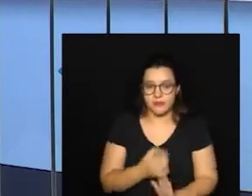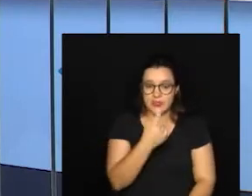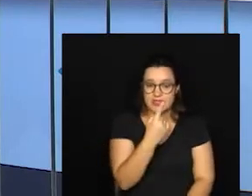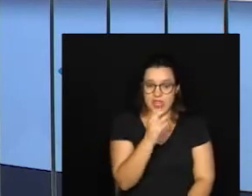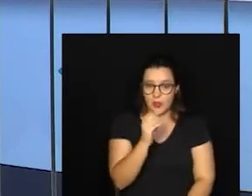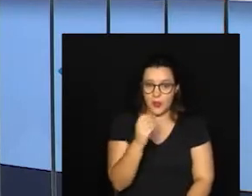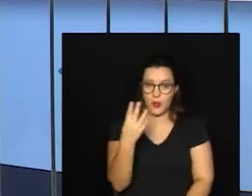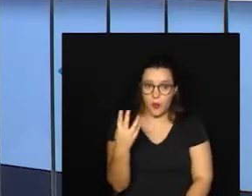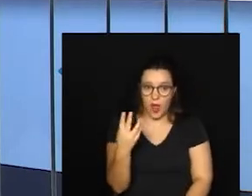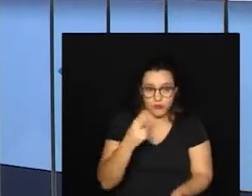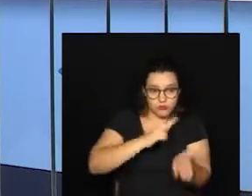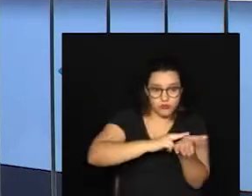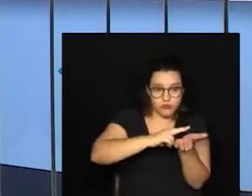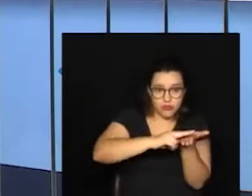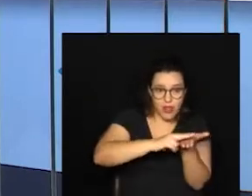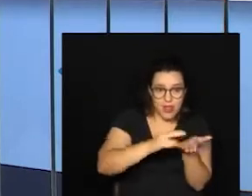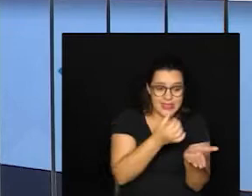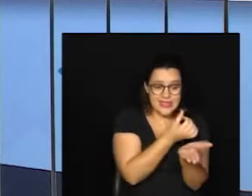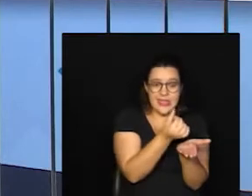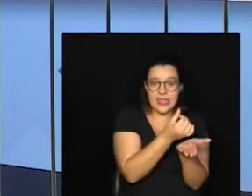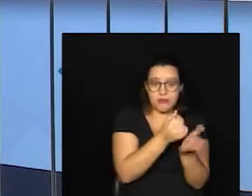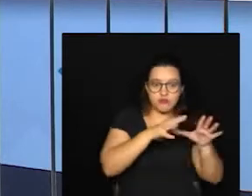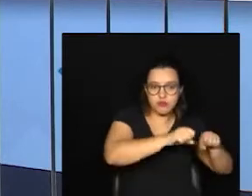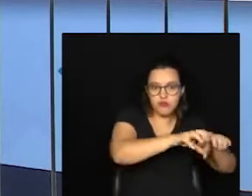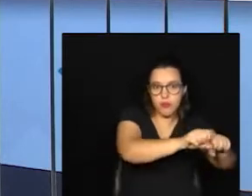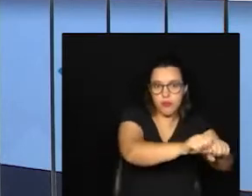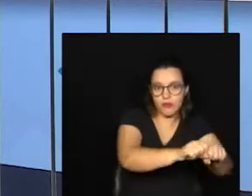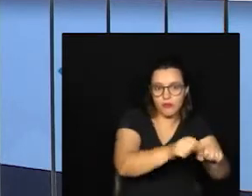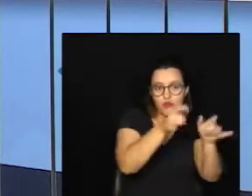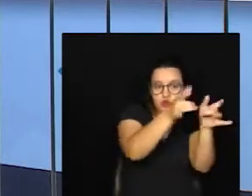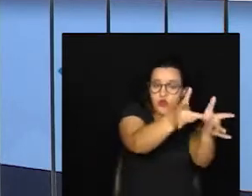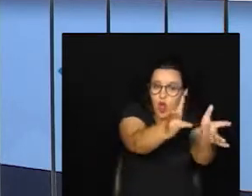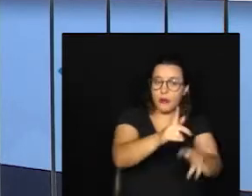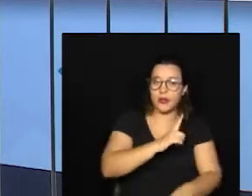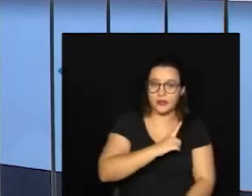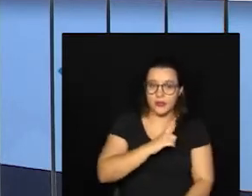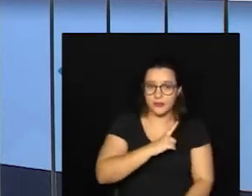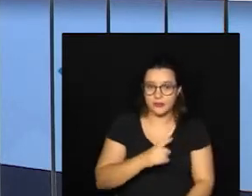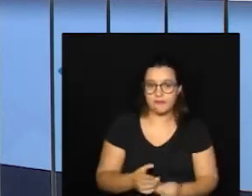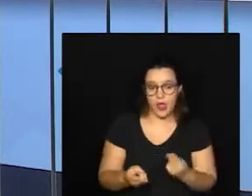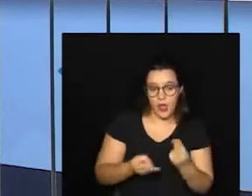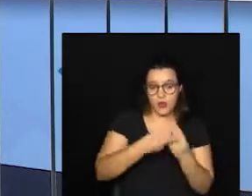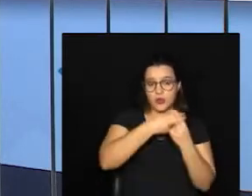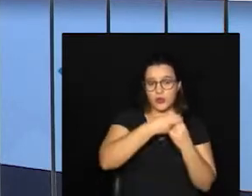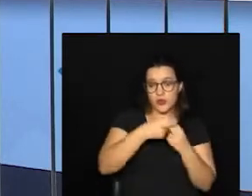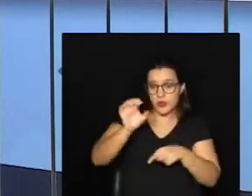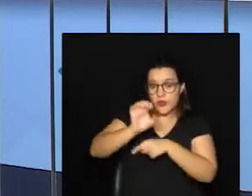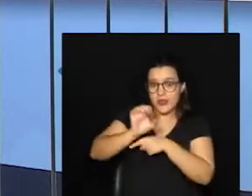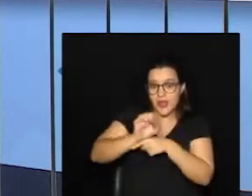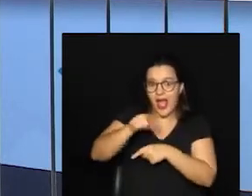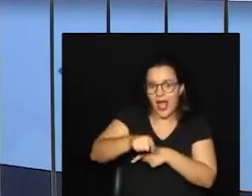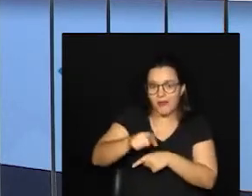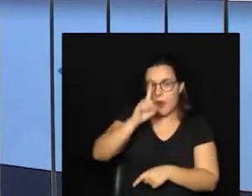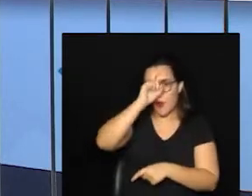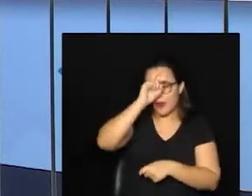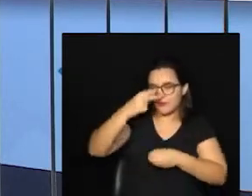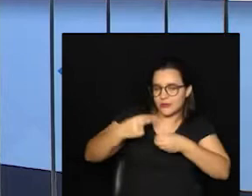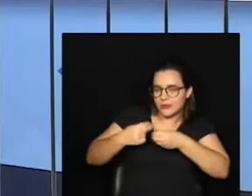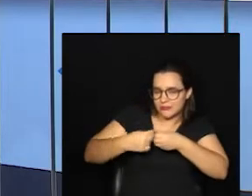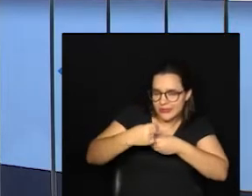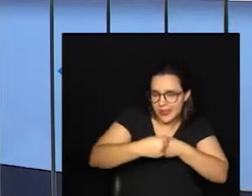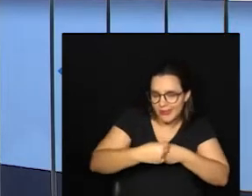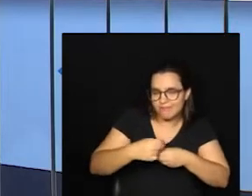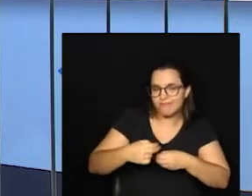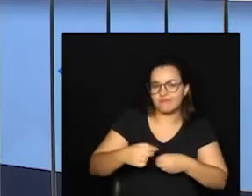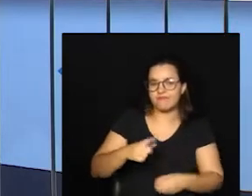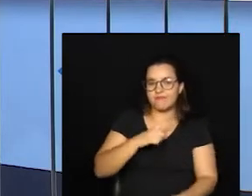leitos, 65 ocupados. No SUS Estadual, que é a Unicamp e a AME, também nós